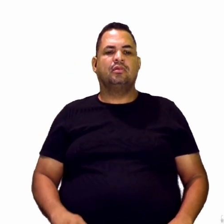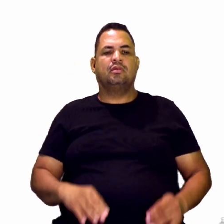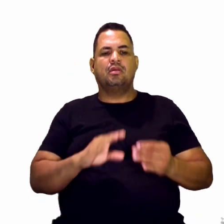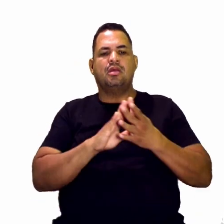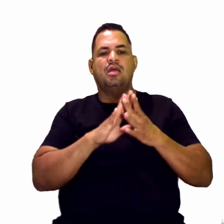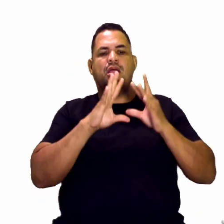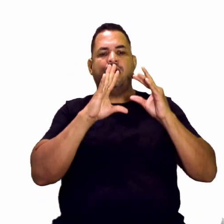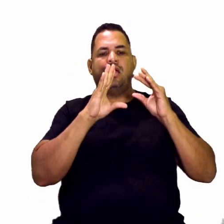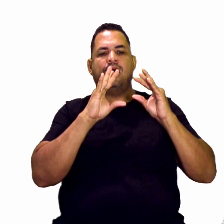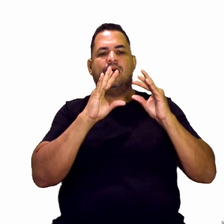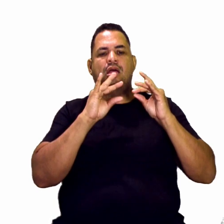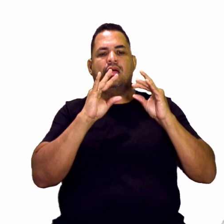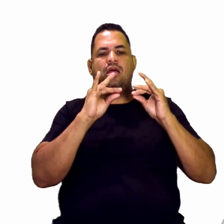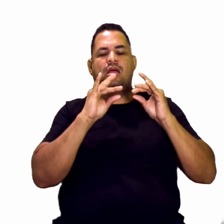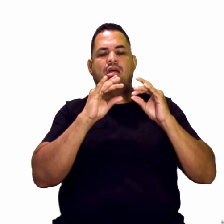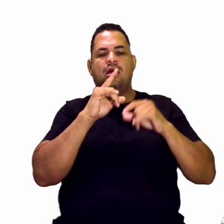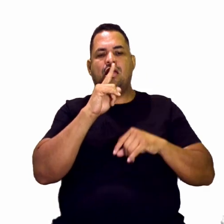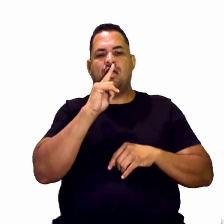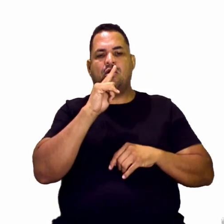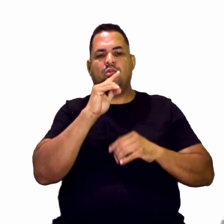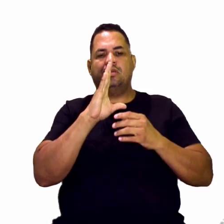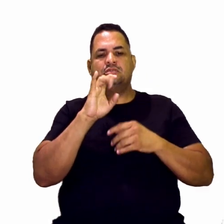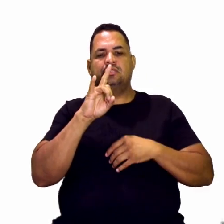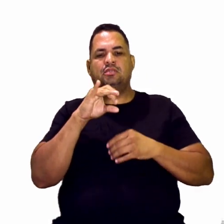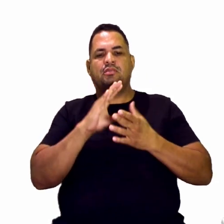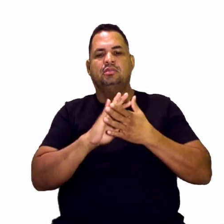Aquoso, salino e insalubre.